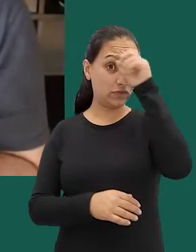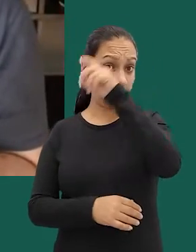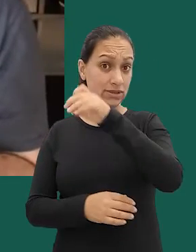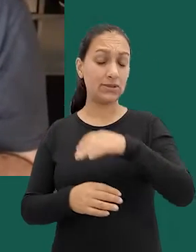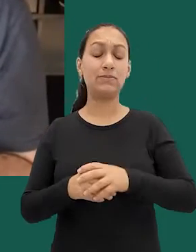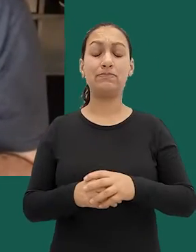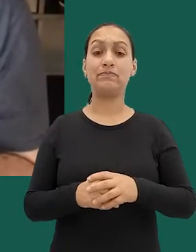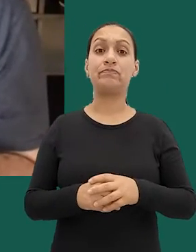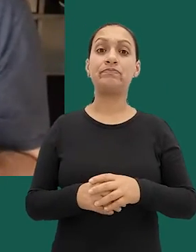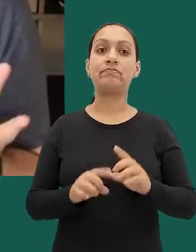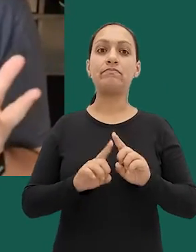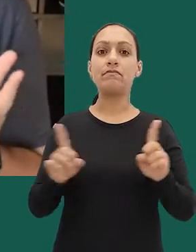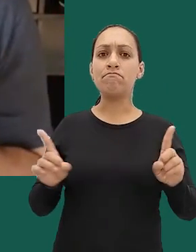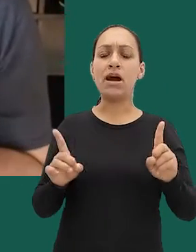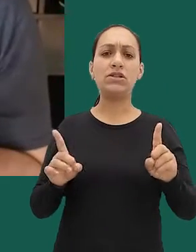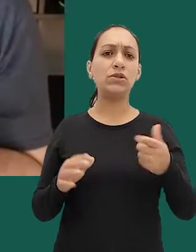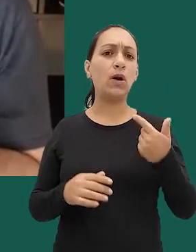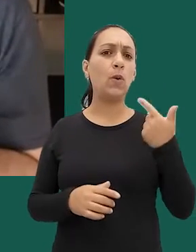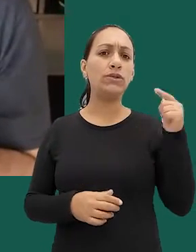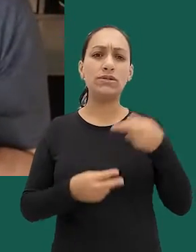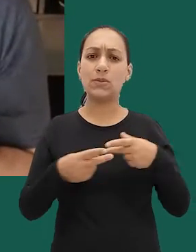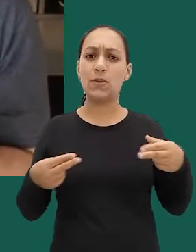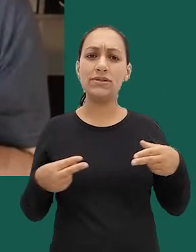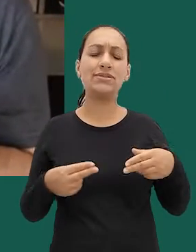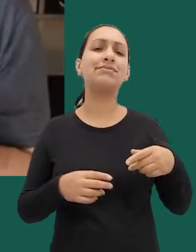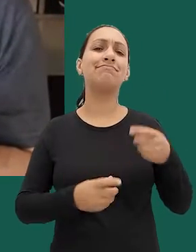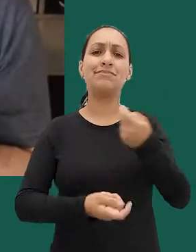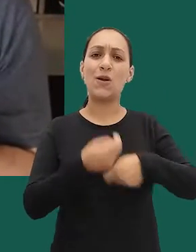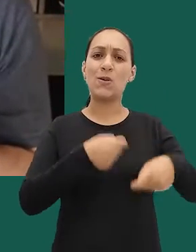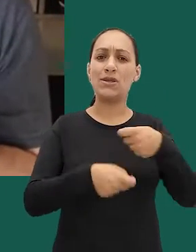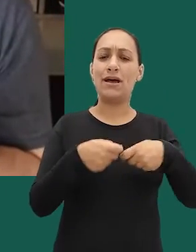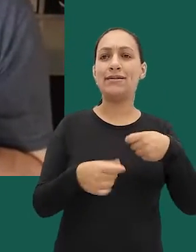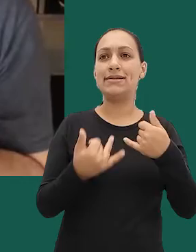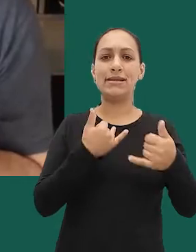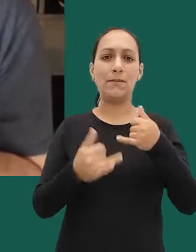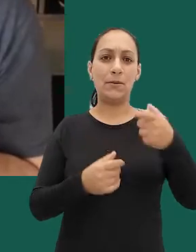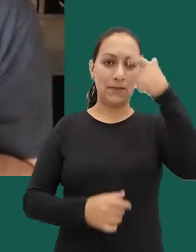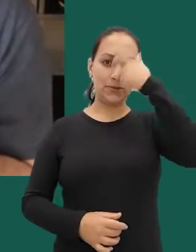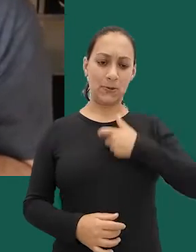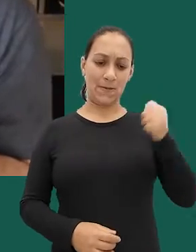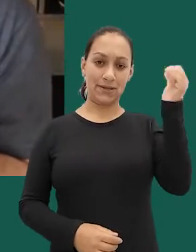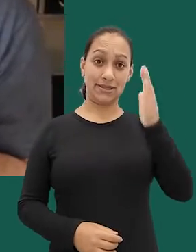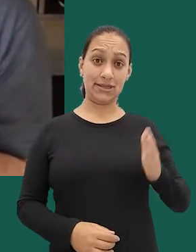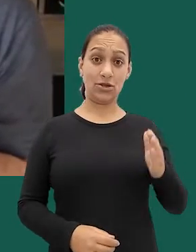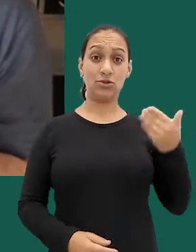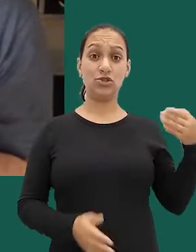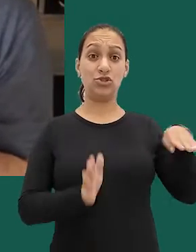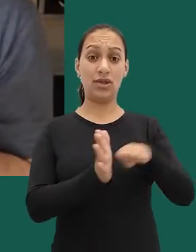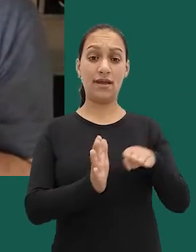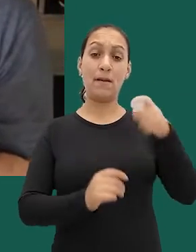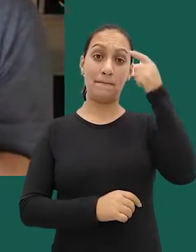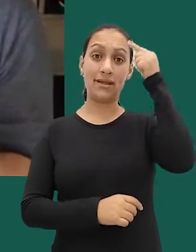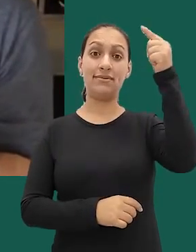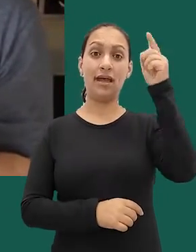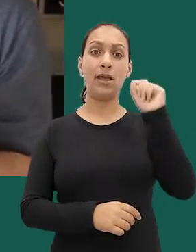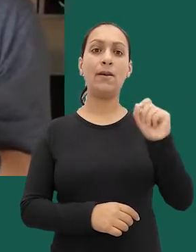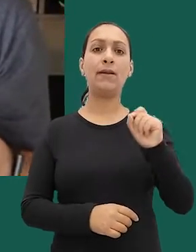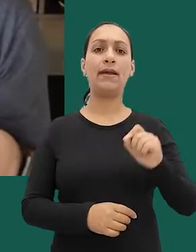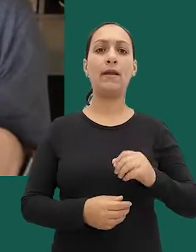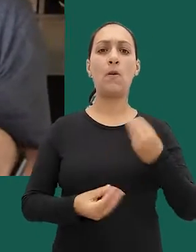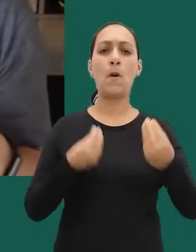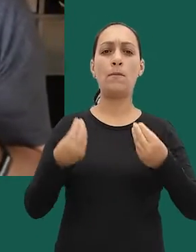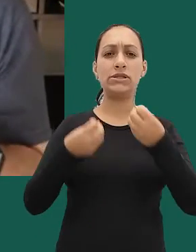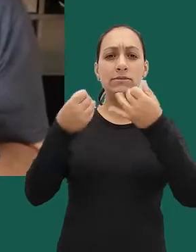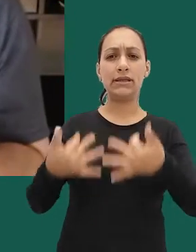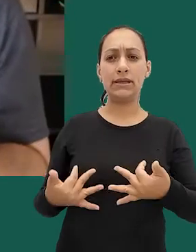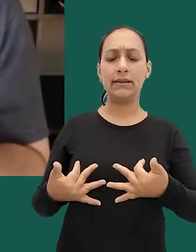resto é tudo negociável. Como brasileiro, você já vem com a ideia que, como é que a gente fala isso em português,